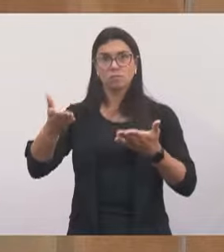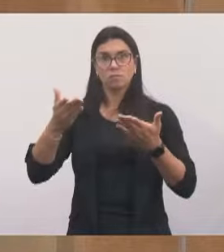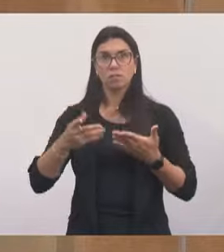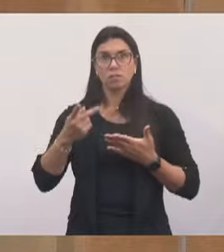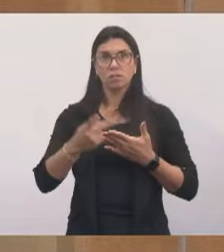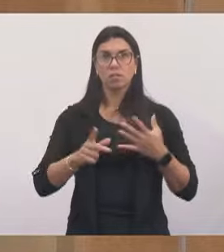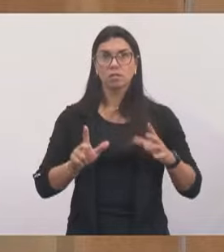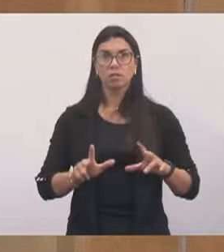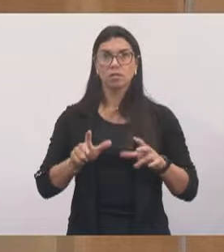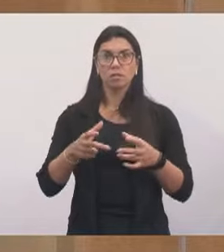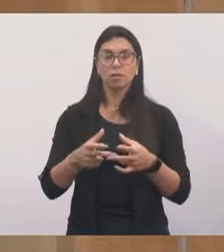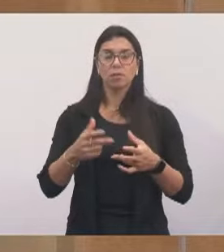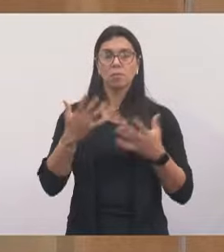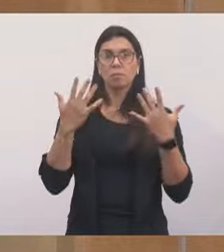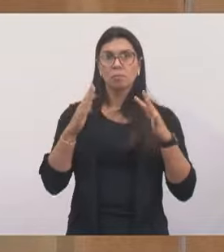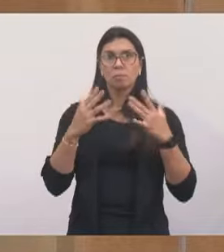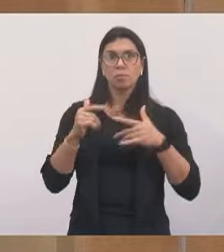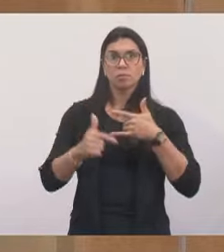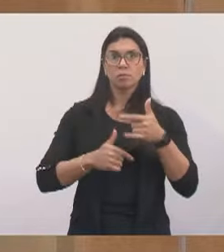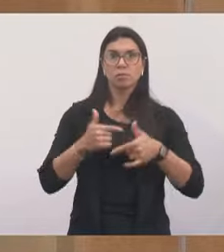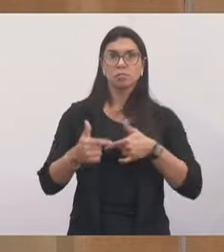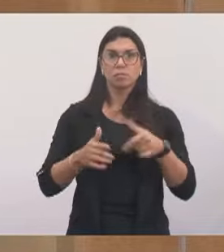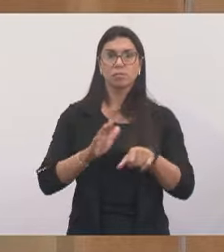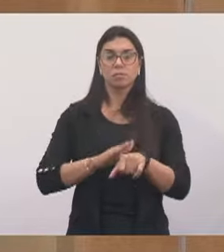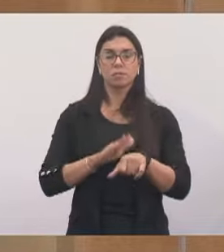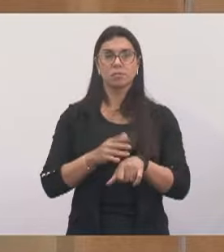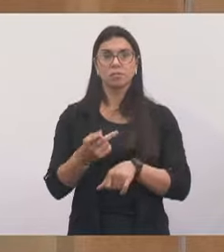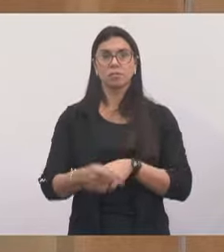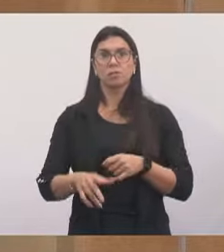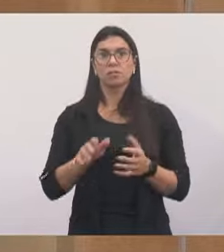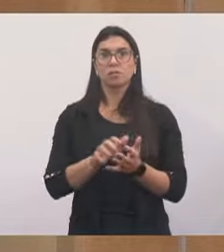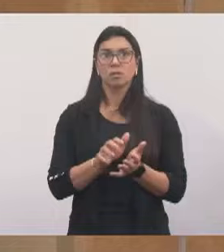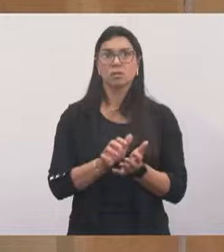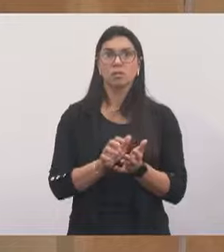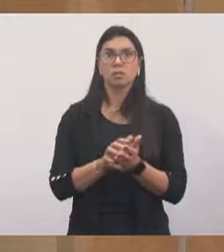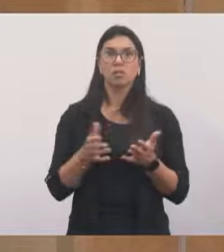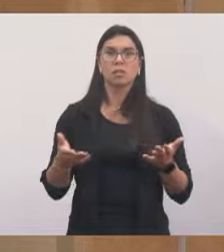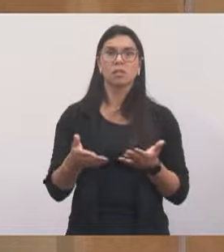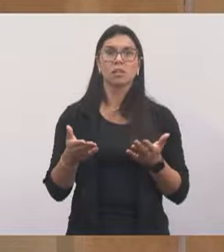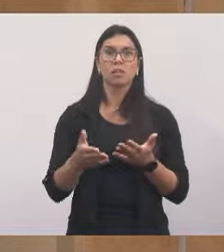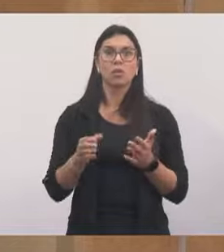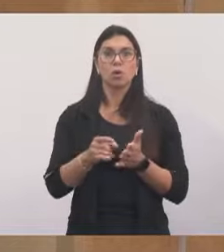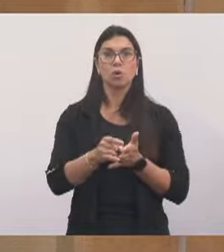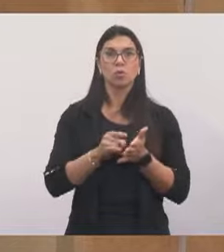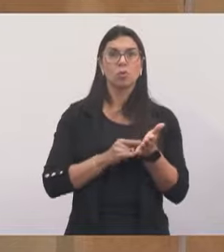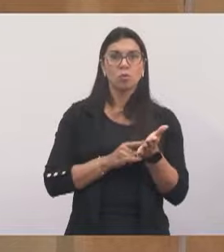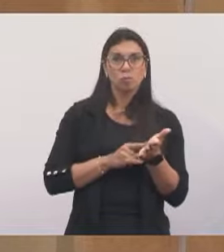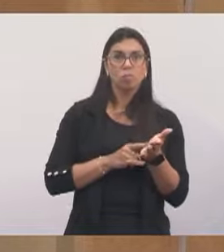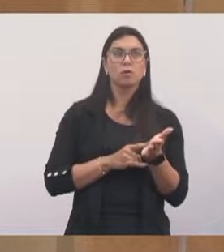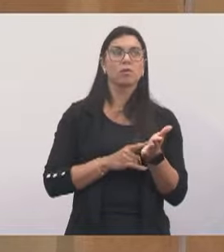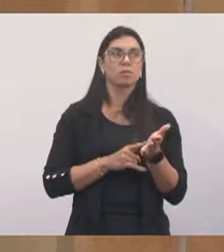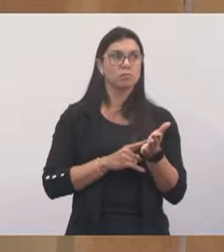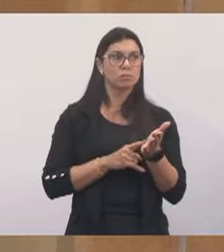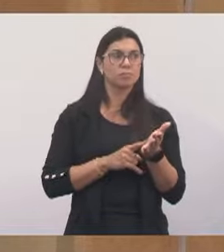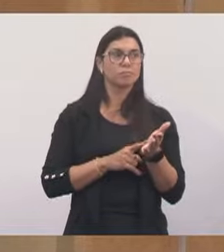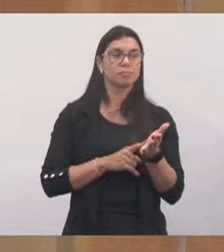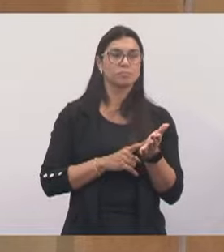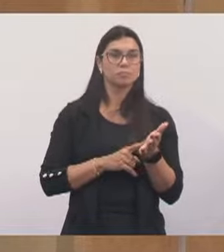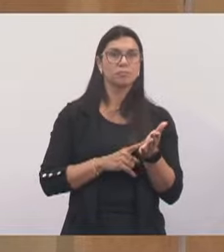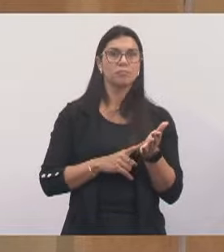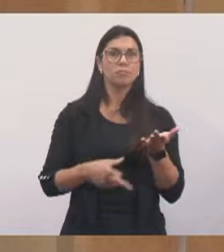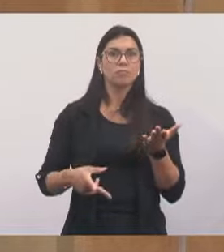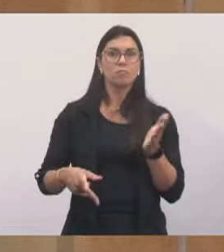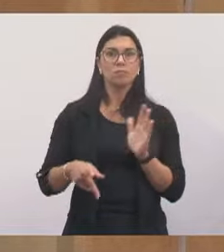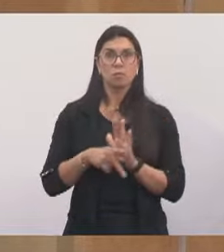trabalho que vocês vêm fazendo pela nossa cidade, não é? E agora, com esse certificado de utilidade pública, vamos poder fazer muito mais, não é?